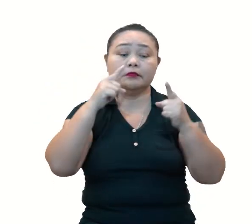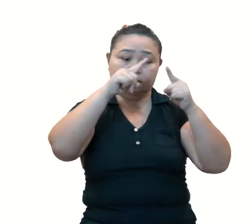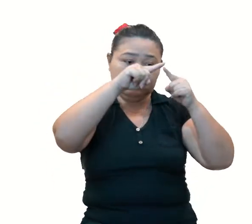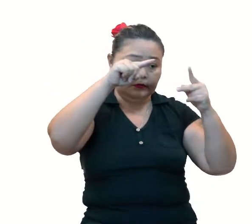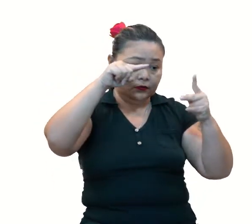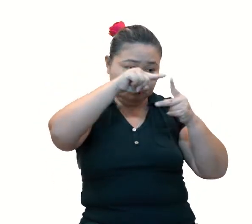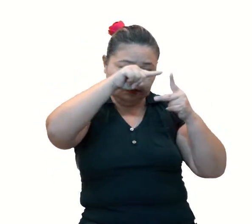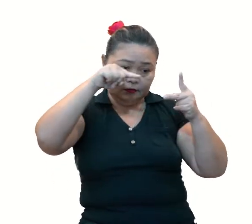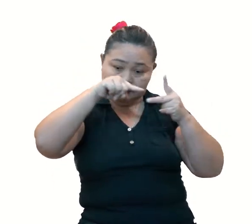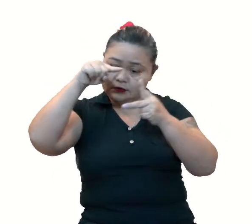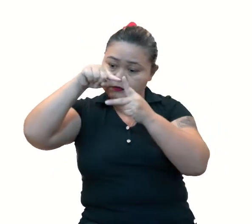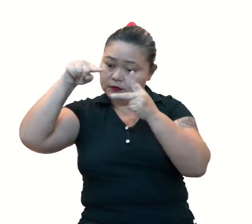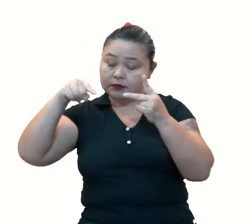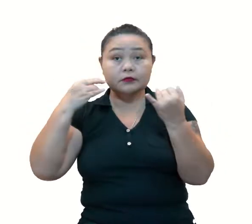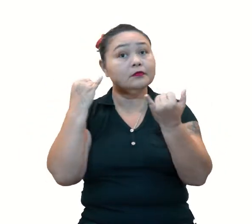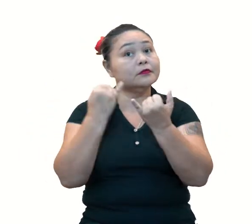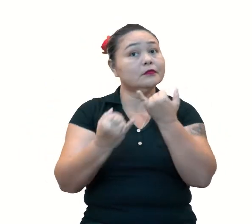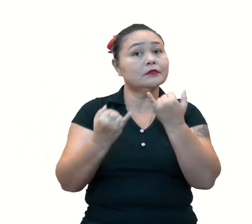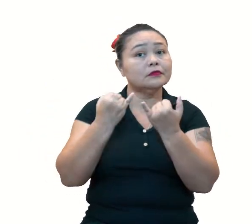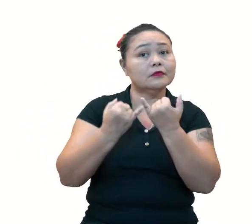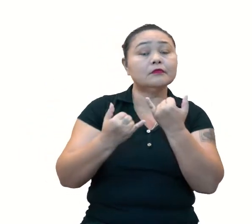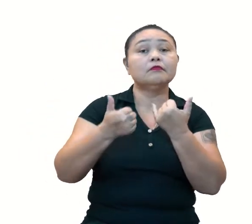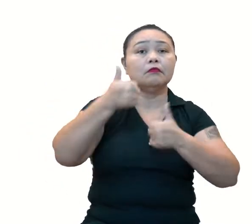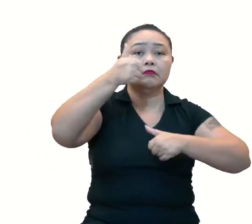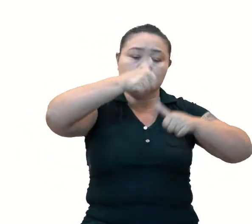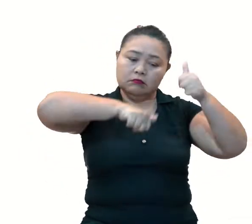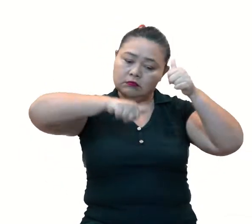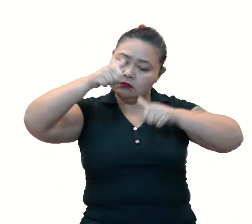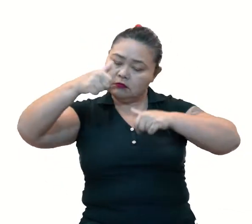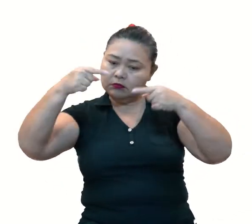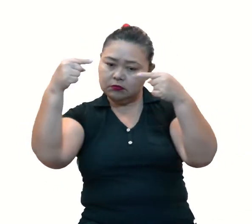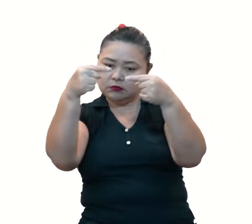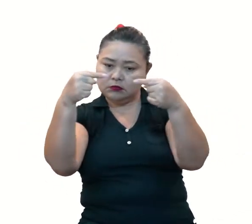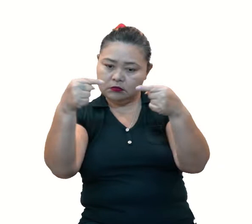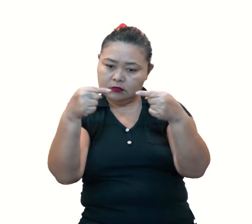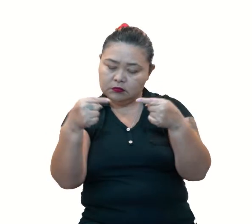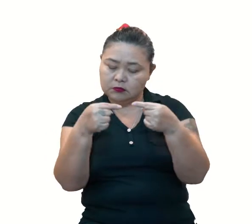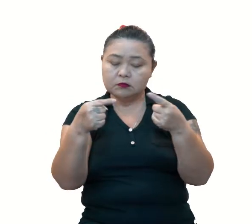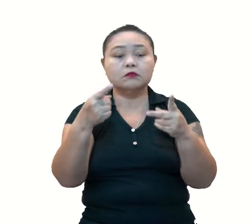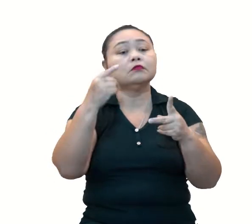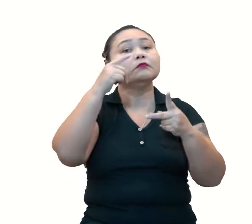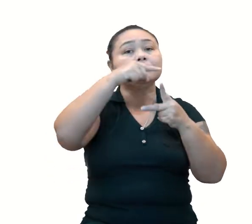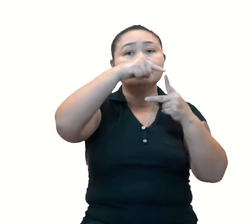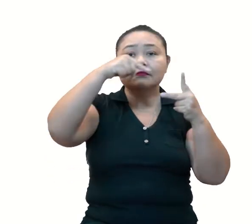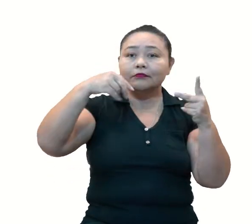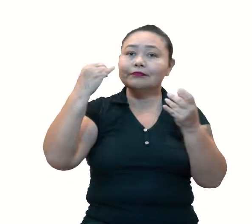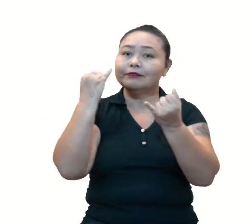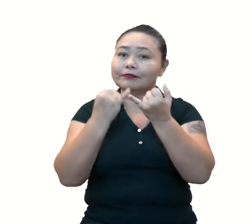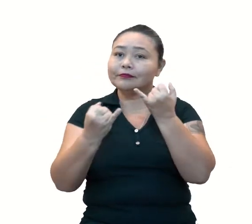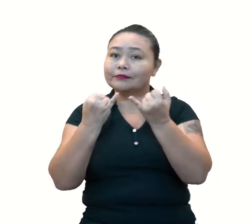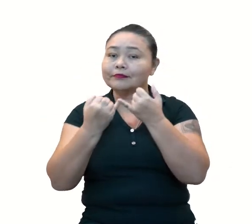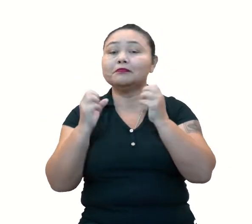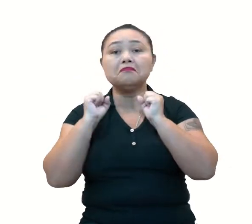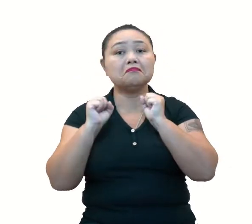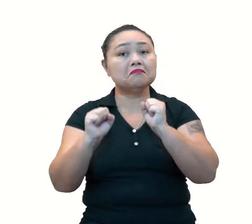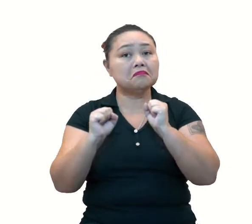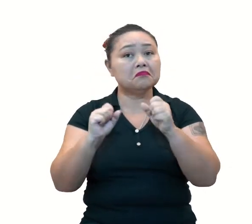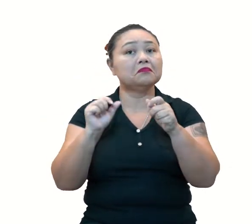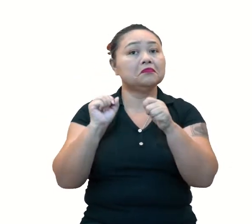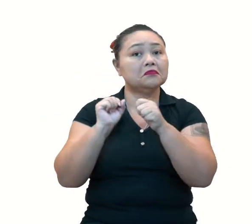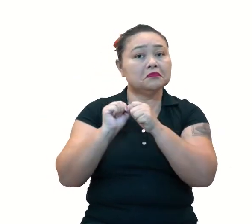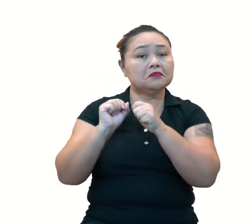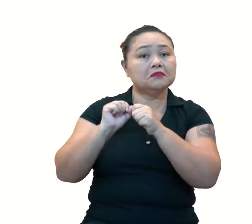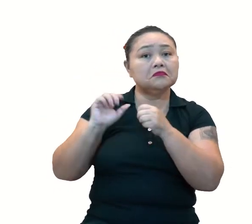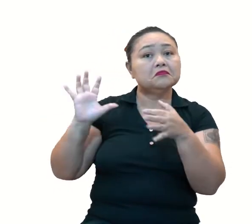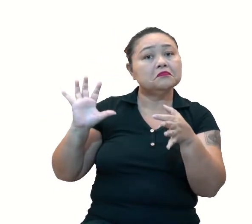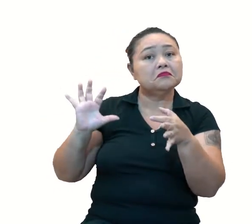né? Isso. Então, para analisarmos essas proporcionalidades dessa semelhança, a gente pode fazer essa conexão